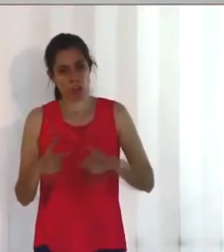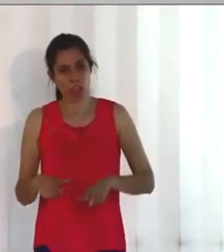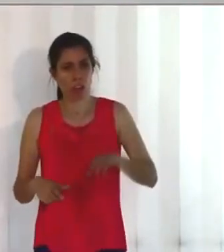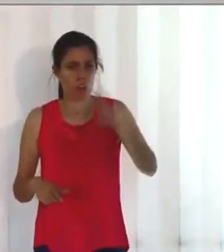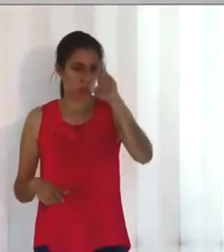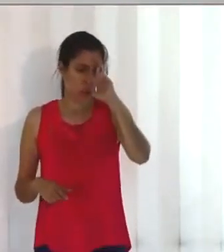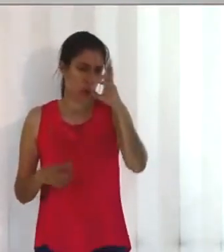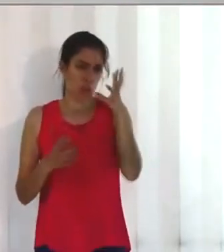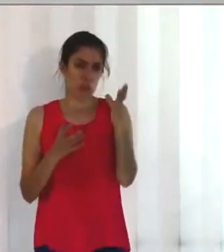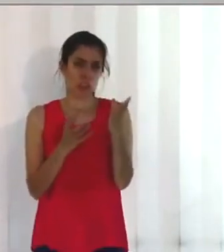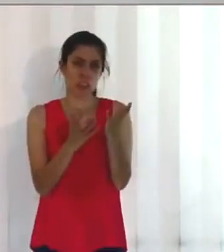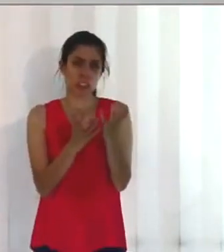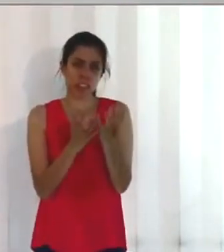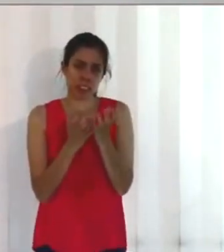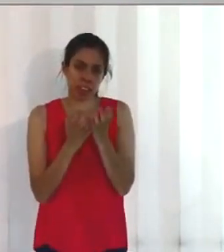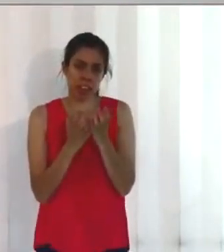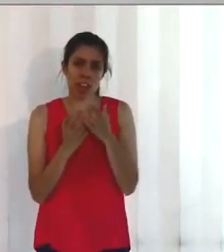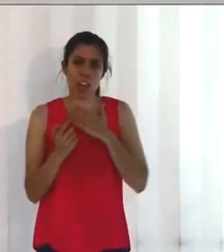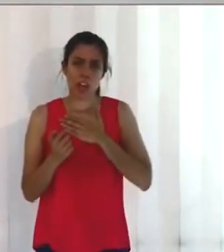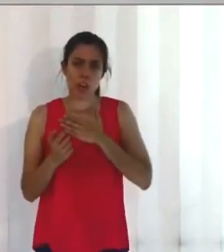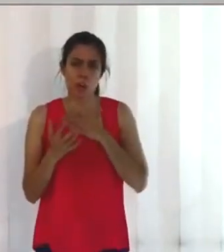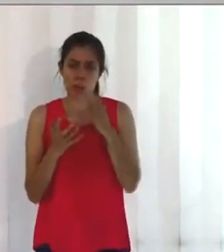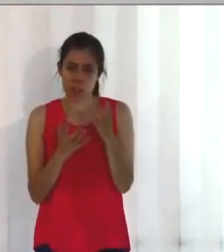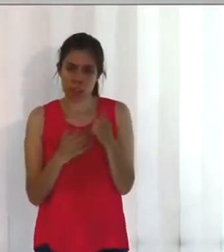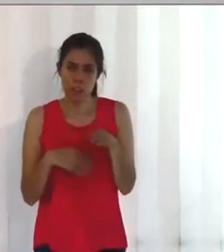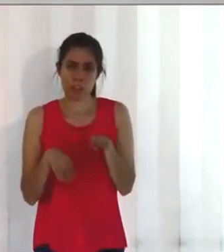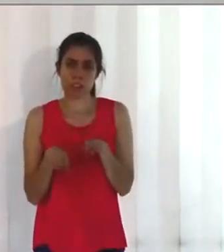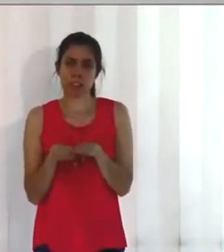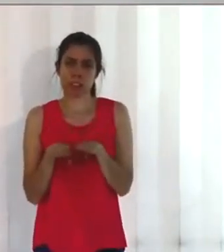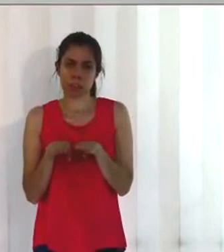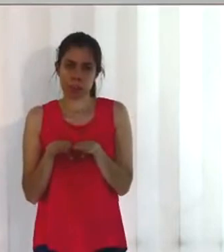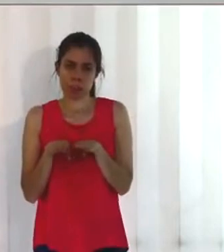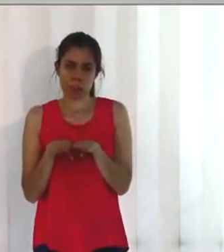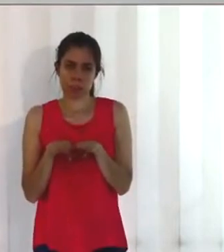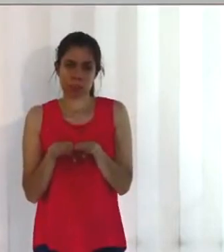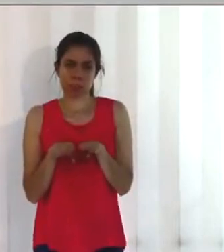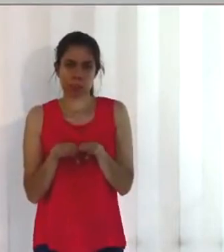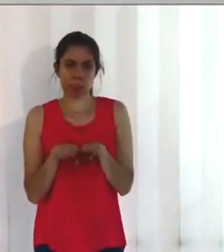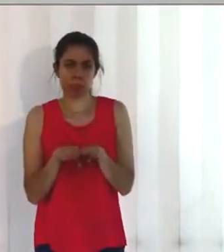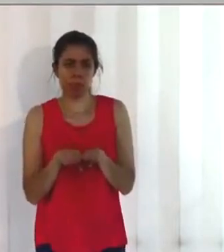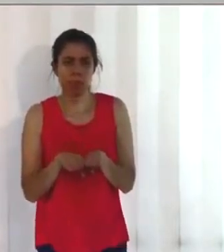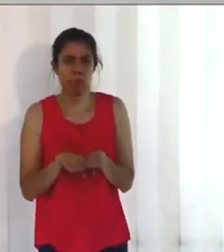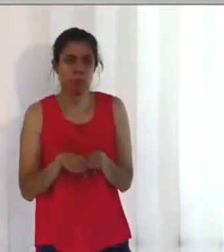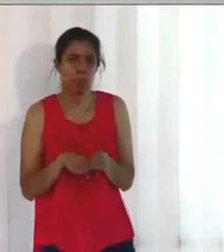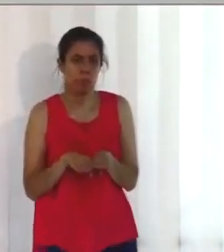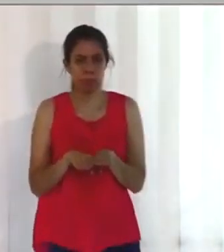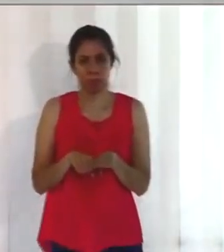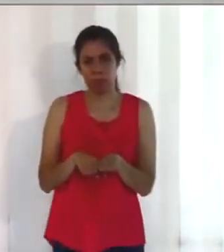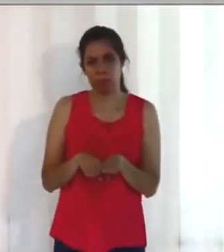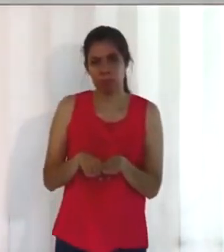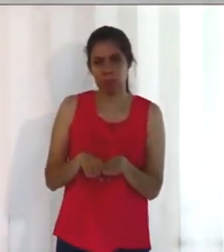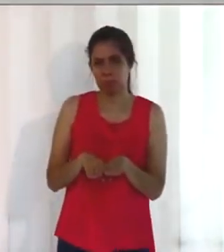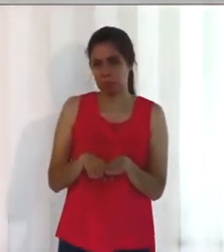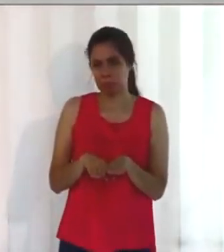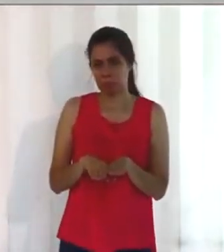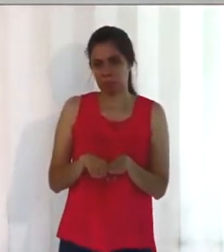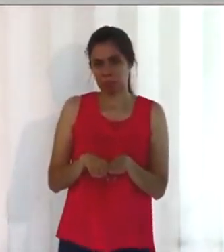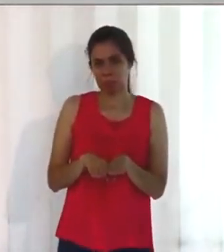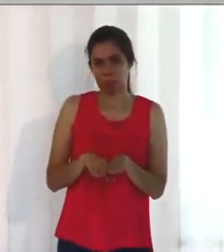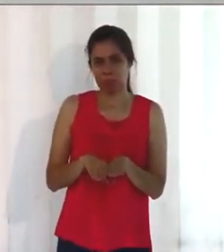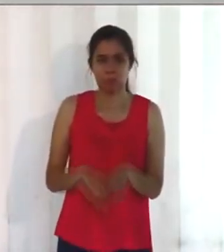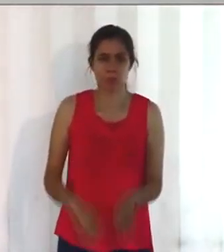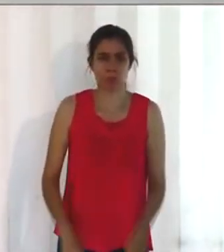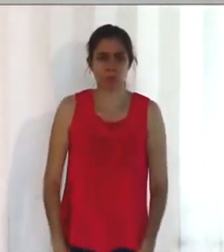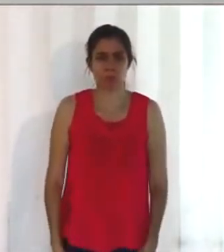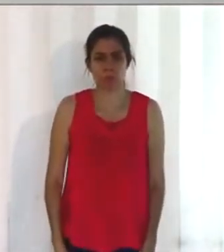quero pensar, Senhor, para onde tu olhas é para onde eu quero olhar, Senhor, o que tu falas é o que eu quero ouvir.